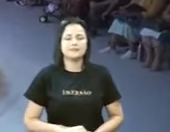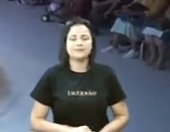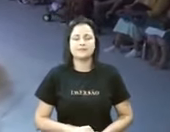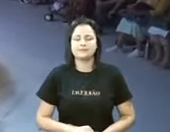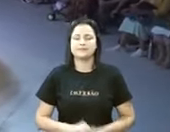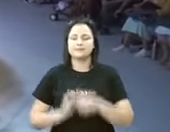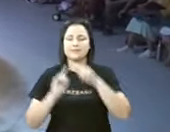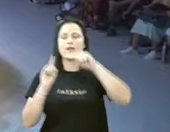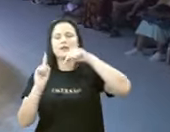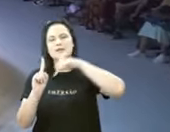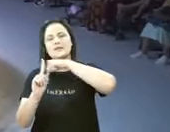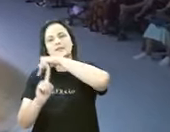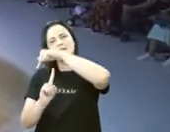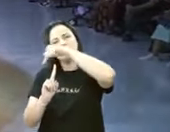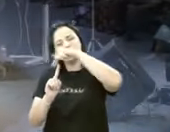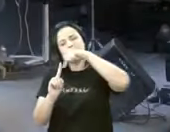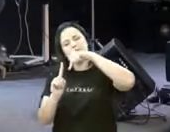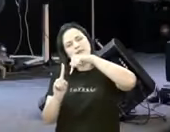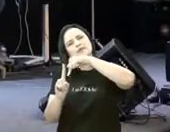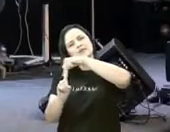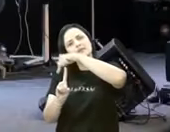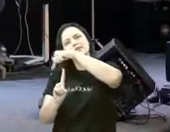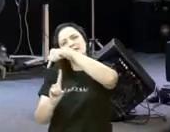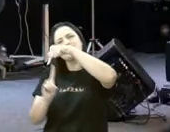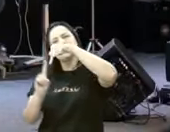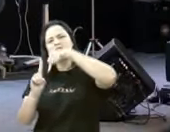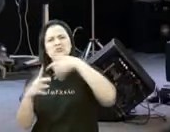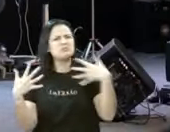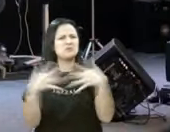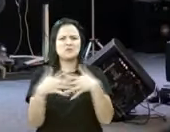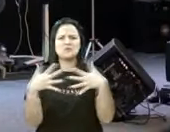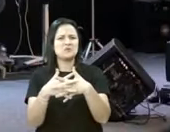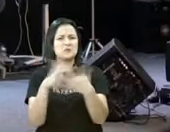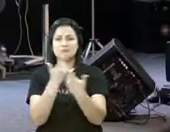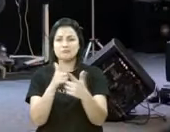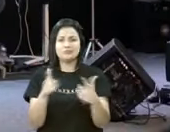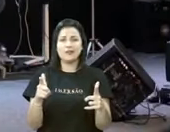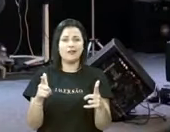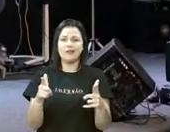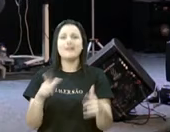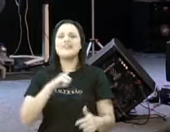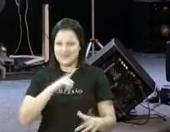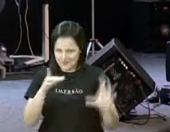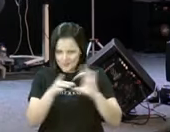Santo, santo, não tem confusão, tem comunhão,